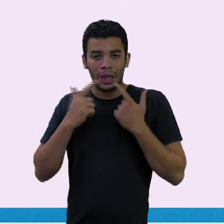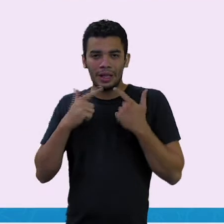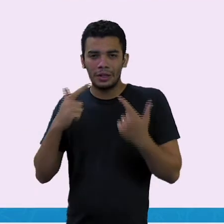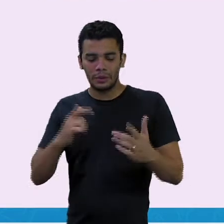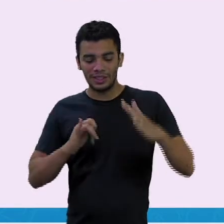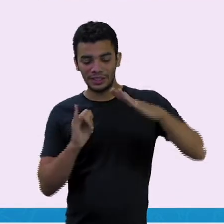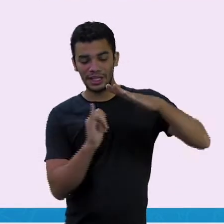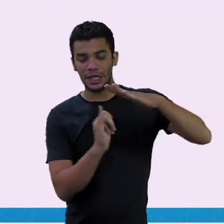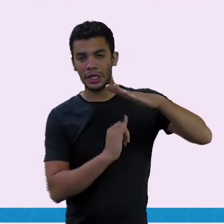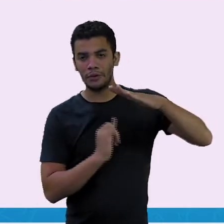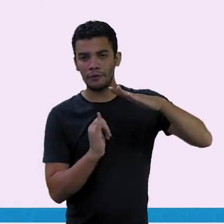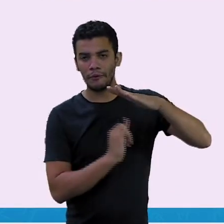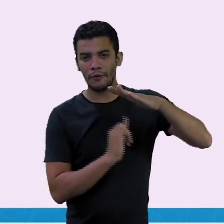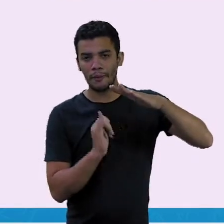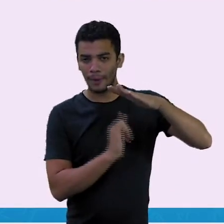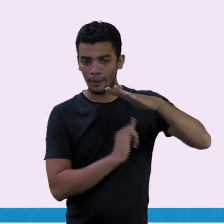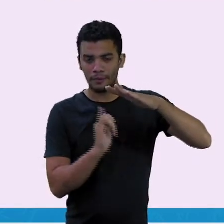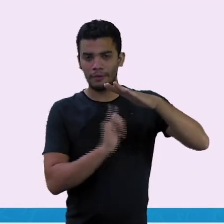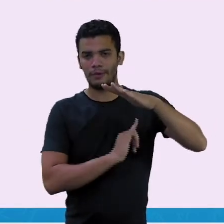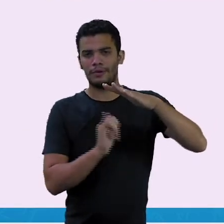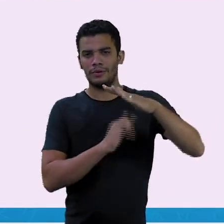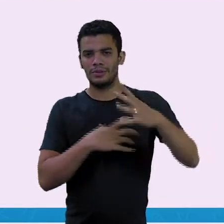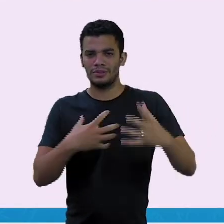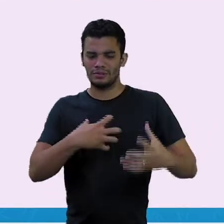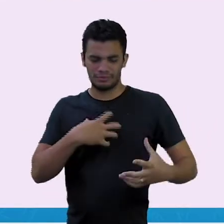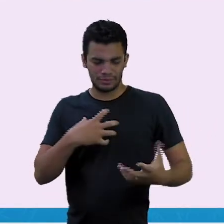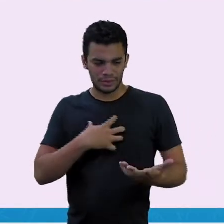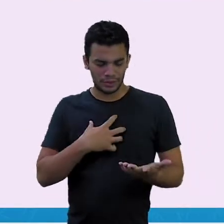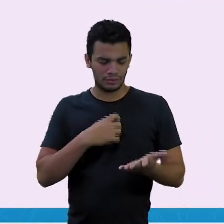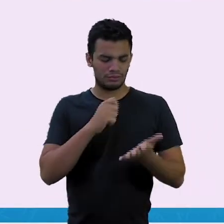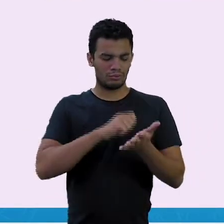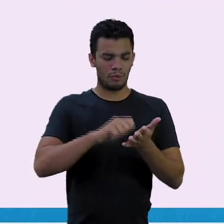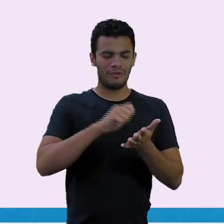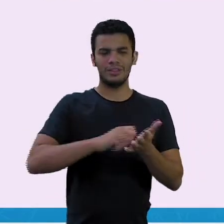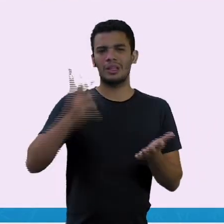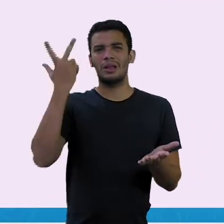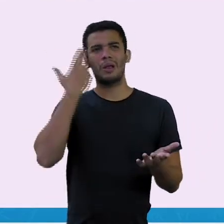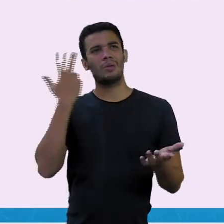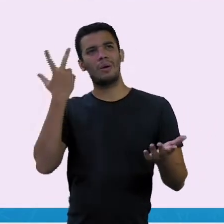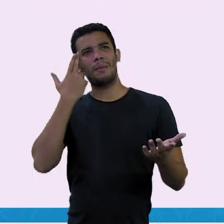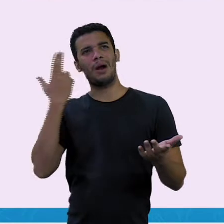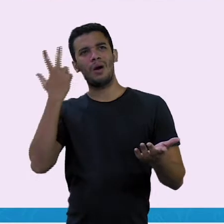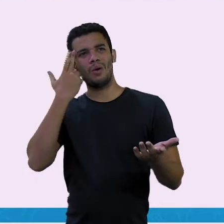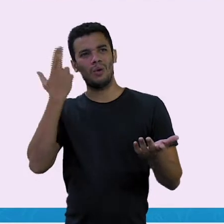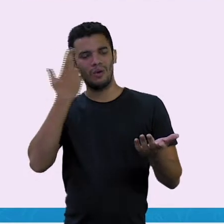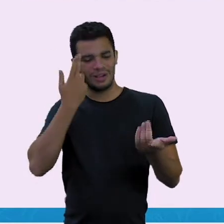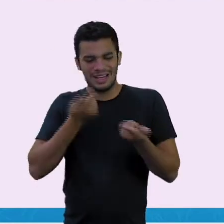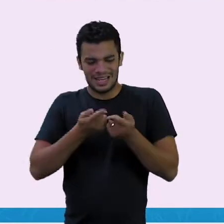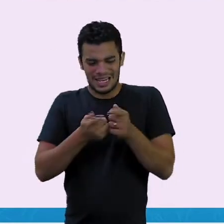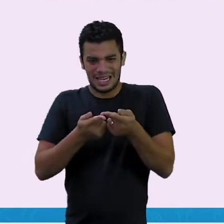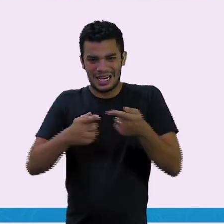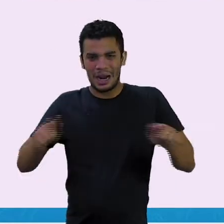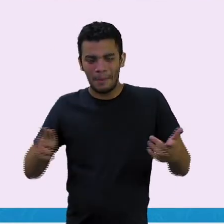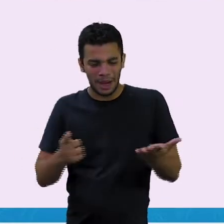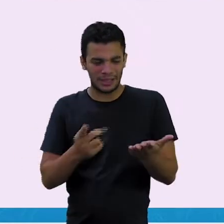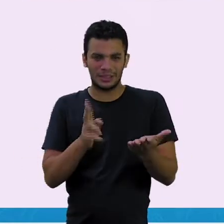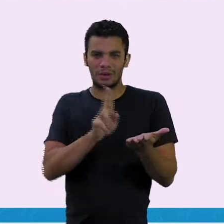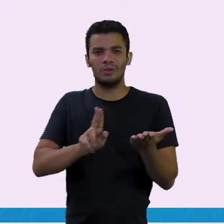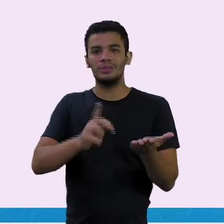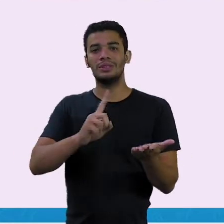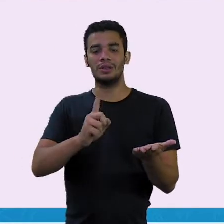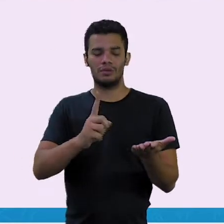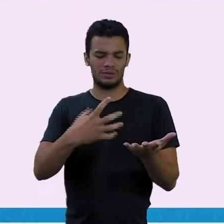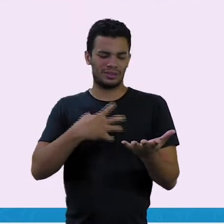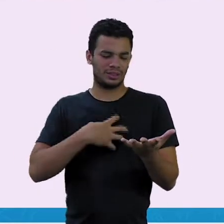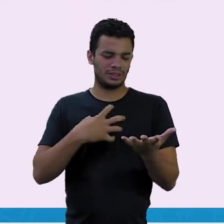informal, sem grandes preocupações com a escrita. Aqui eu trouxe alguns modelinhos,